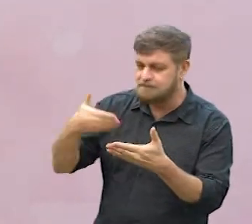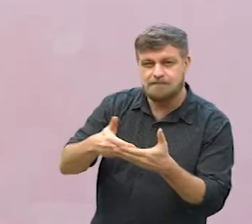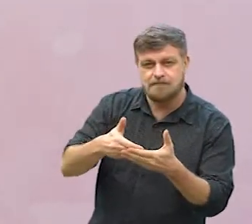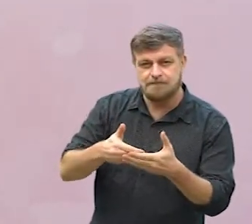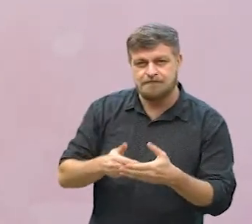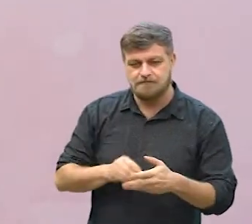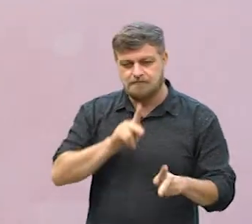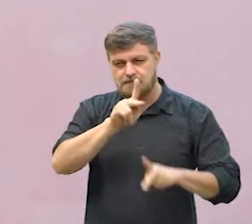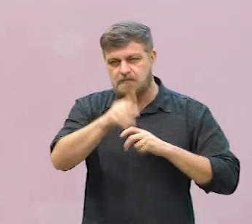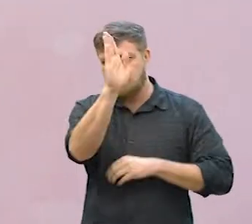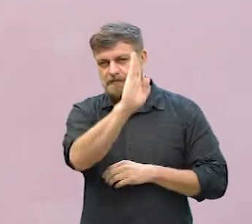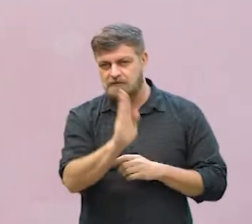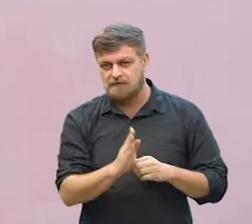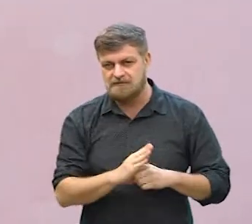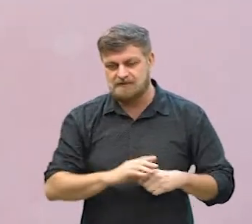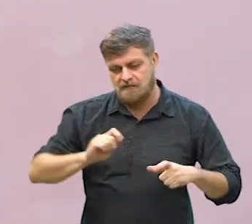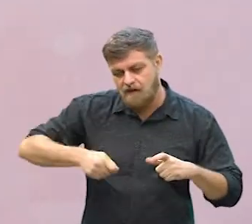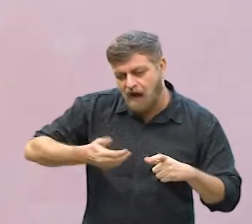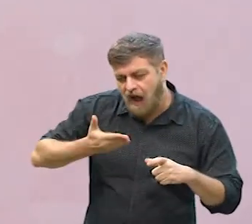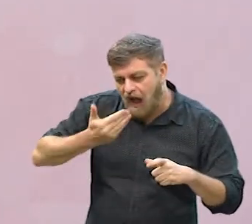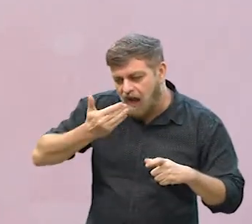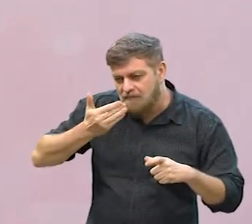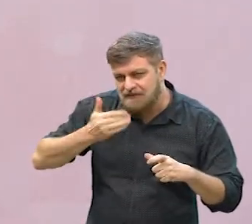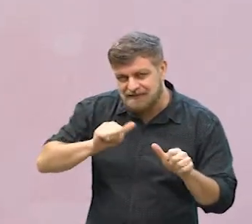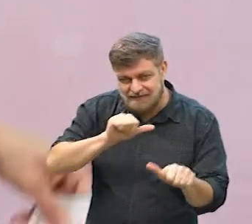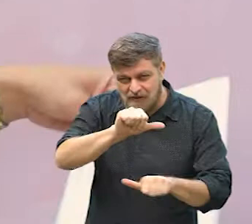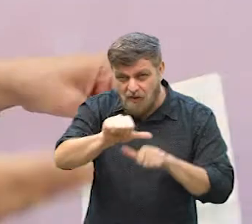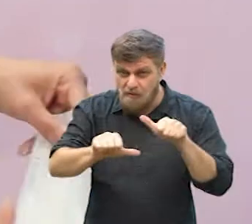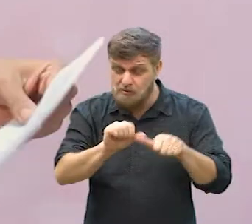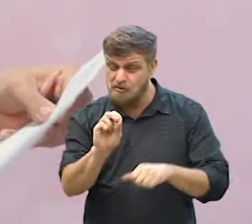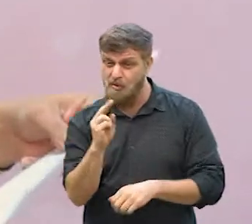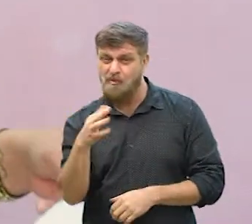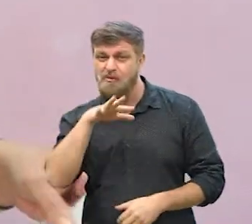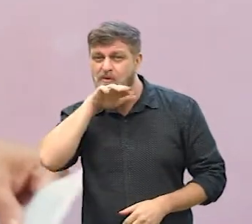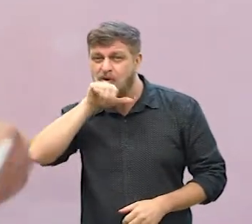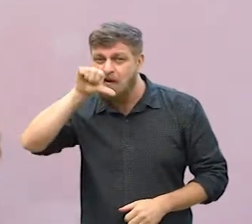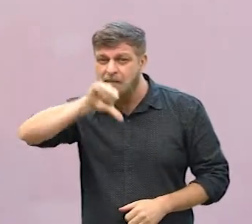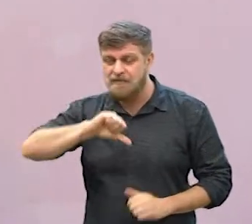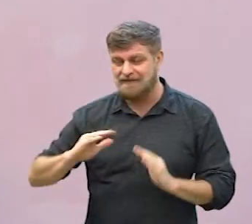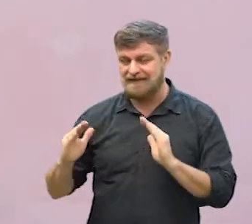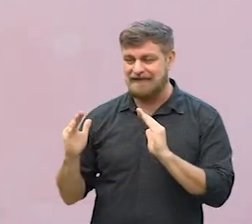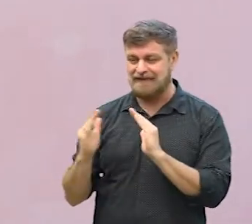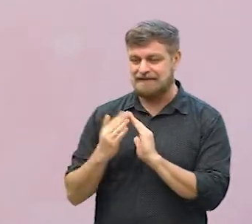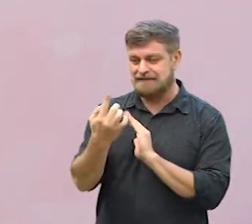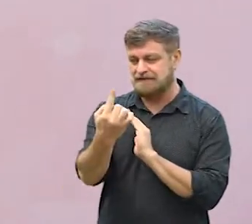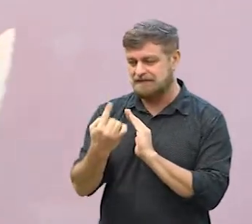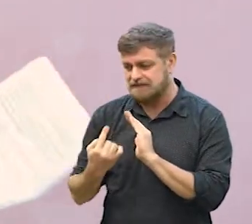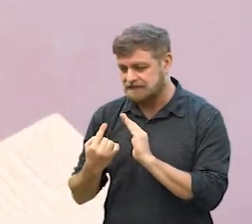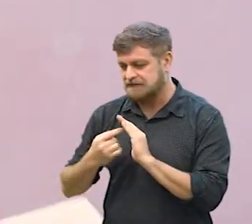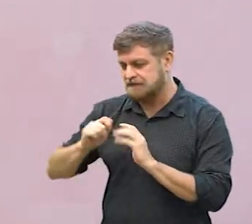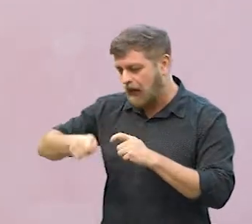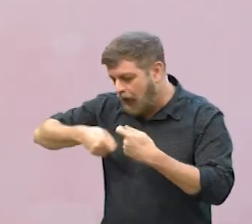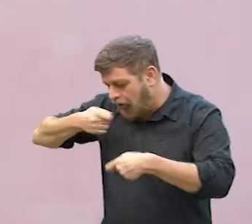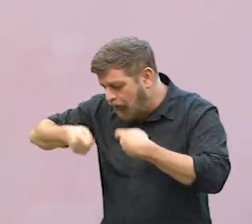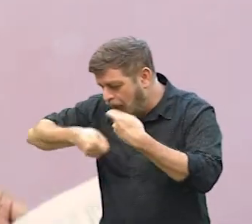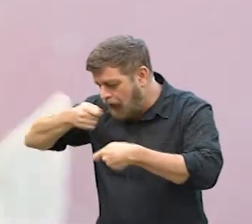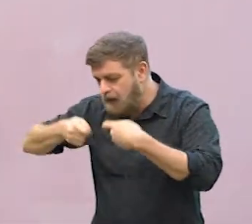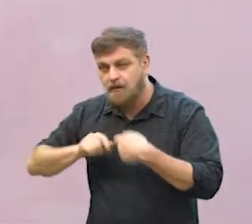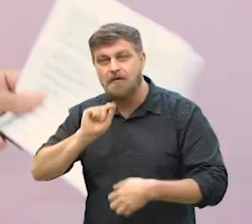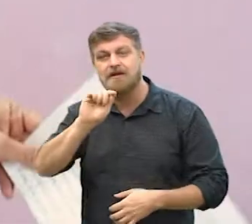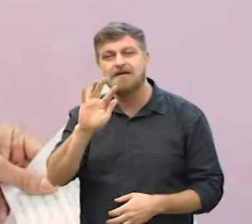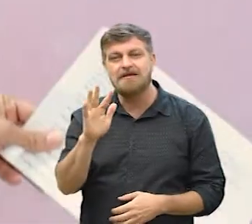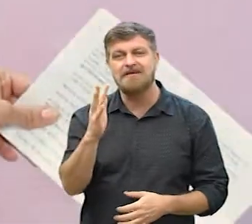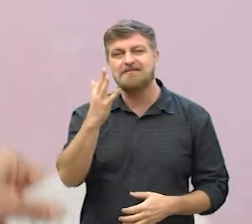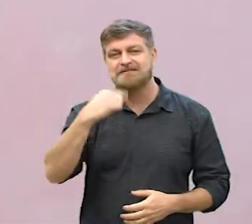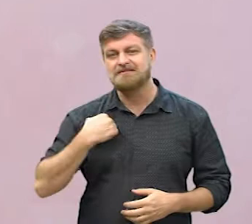a alimentação do brasileiro piorou? Ou mudou porque as pessoas começaram a ficar mais em casa, a alimentação melhorou? O